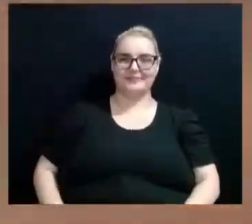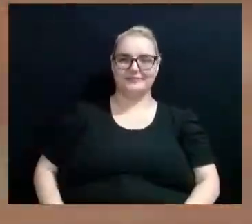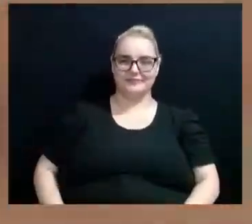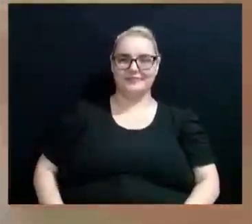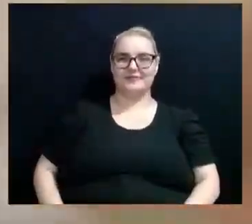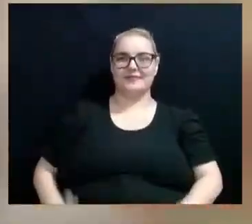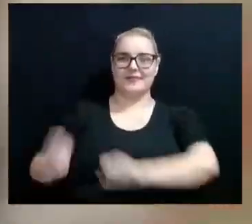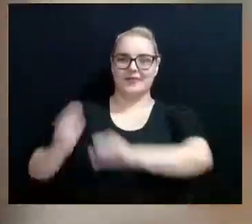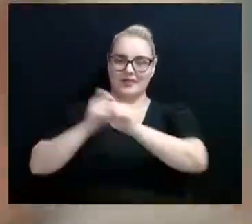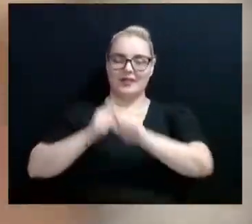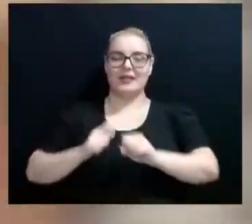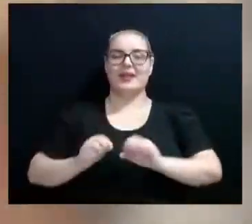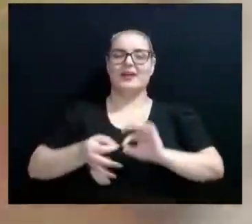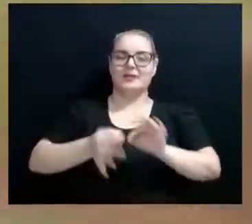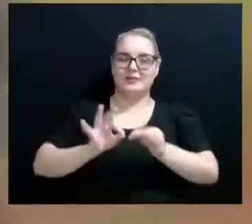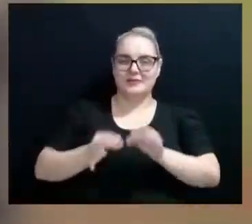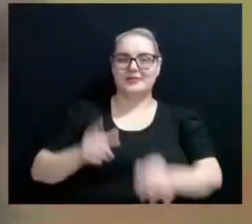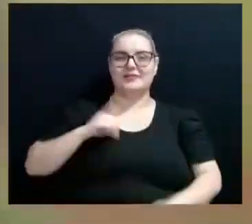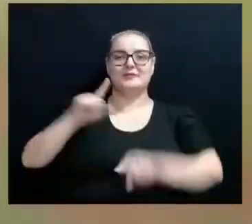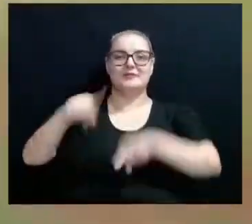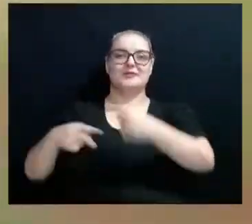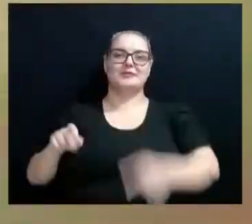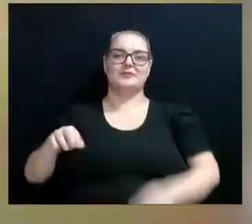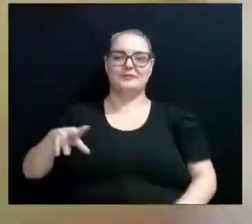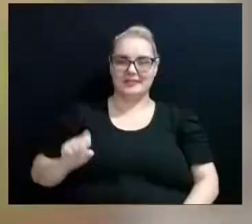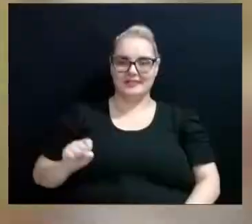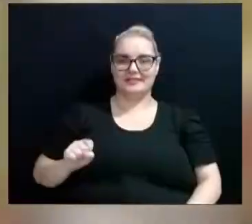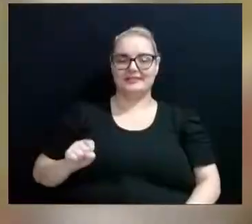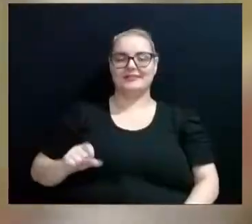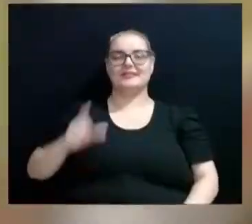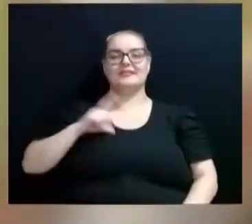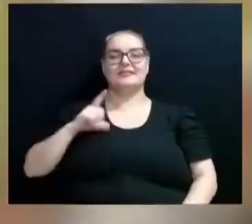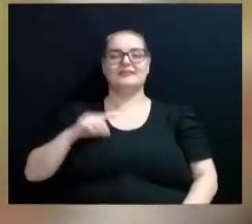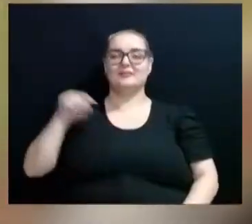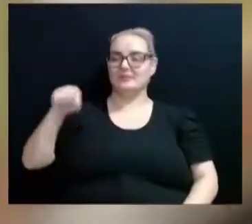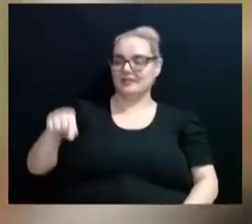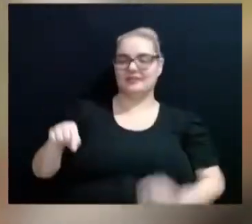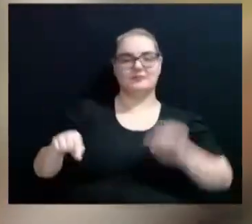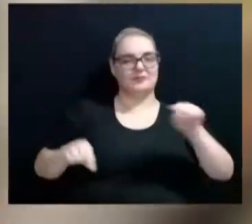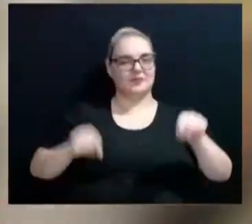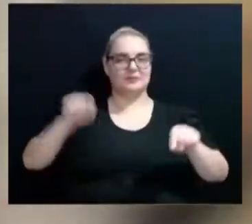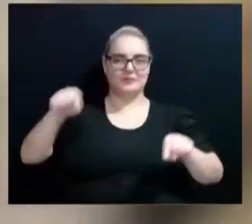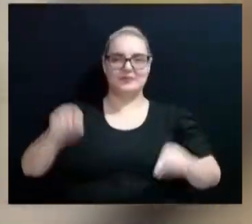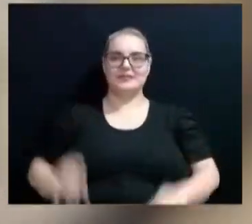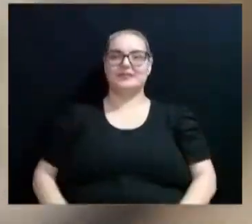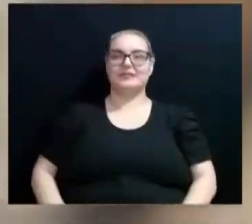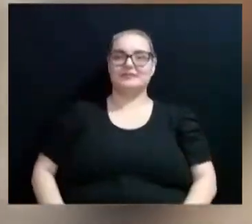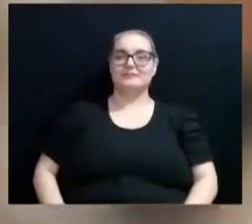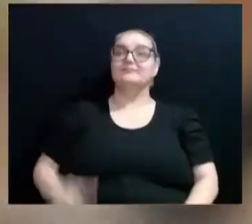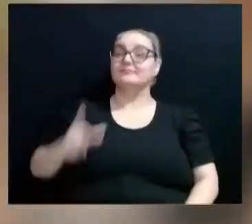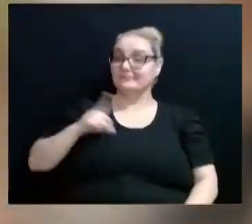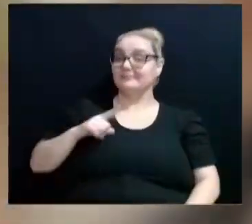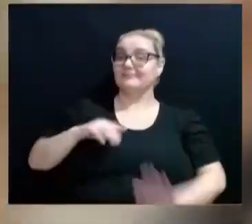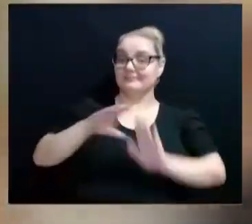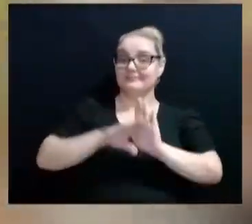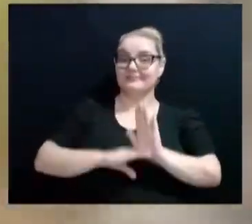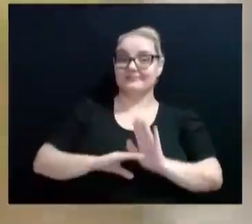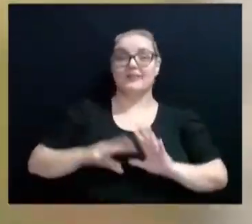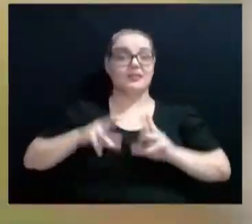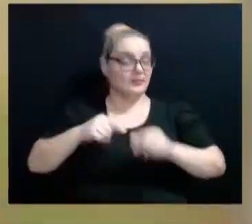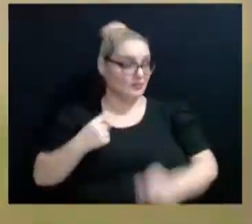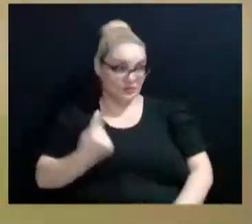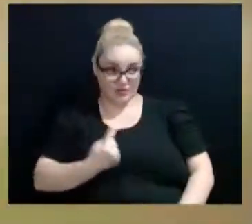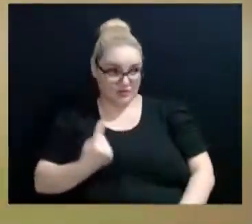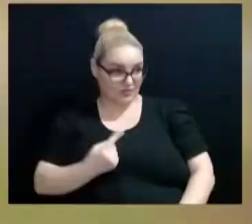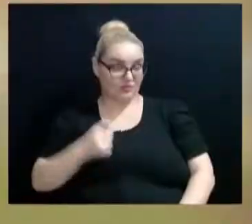Museu do MAB. tá. Então, nos intervalos eu estava produzindo o museu. Aí na oficina geralmente tem uma outra peça, igual que tem uma peça ali, tem peça aqui,